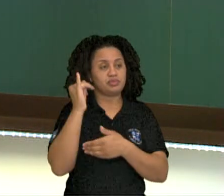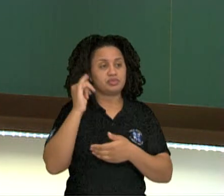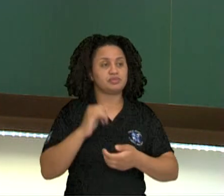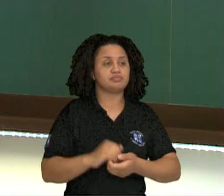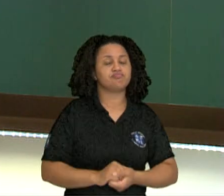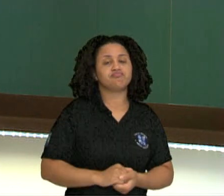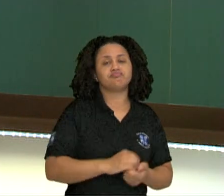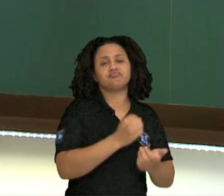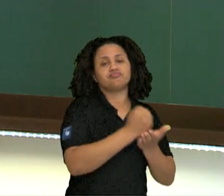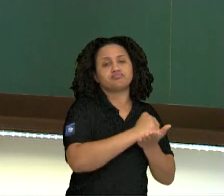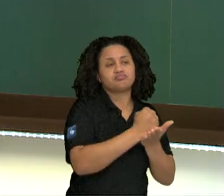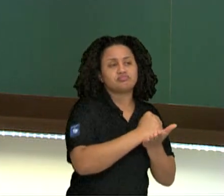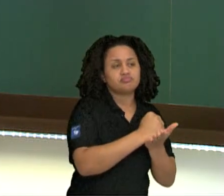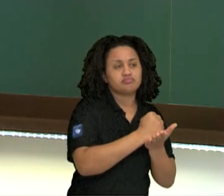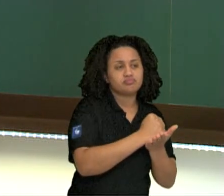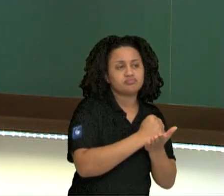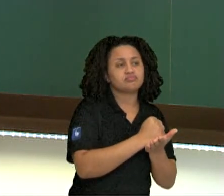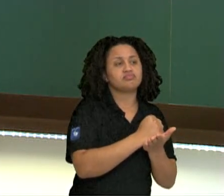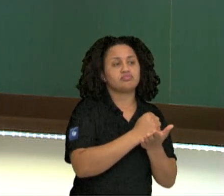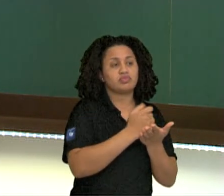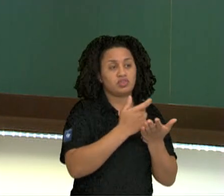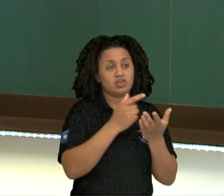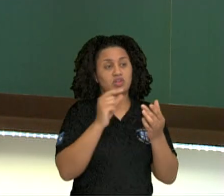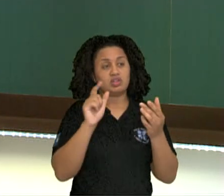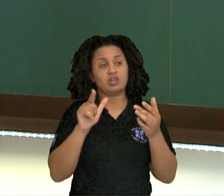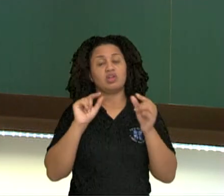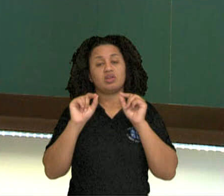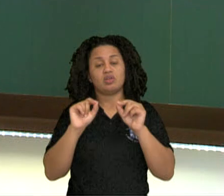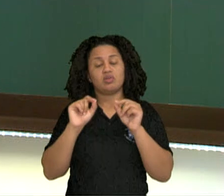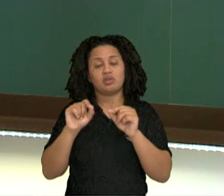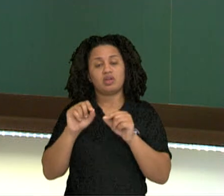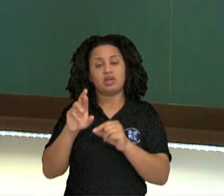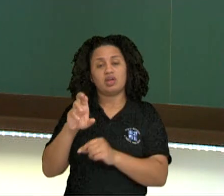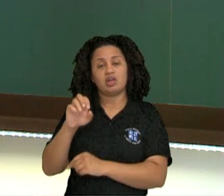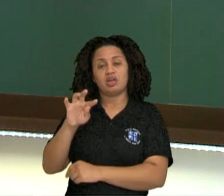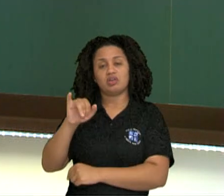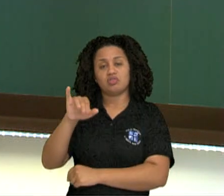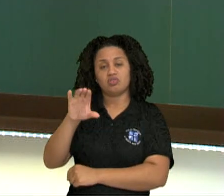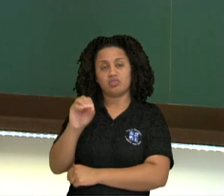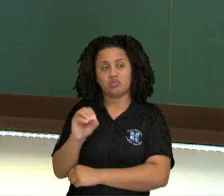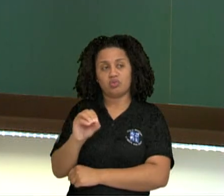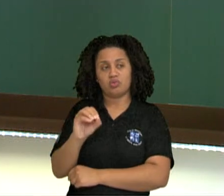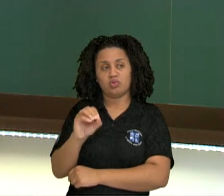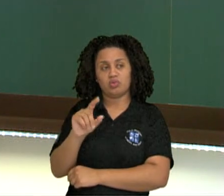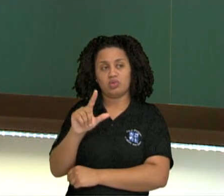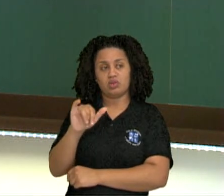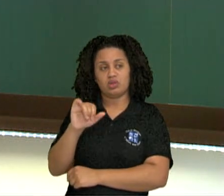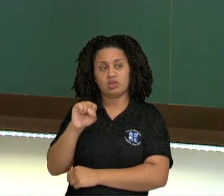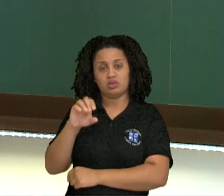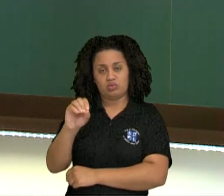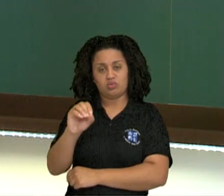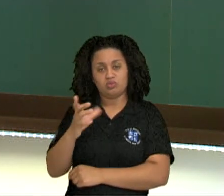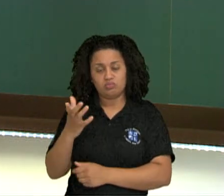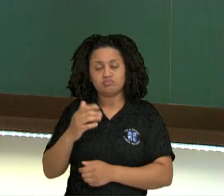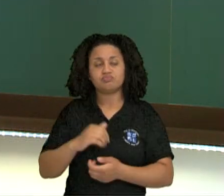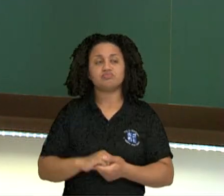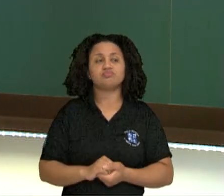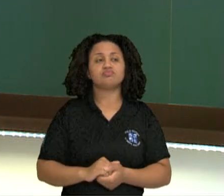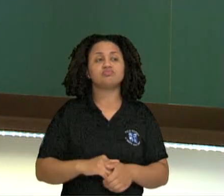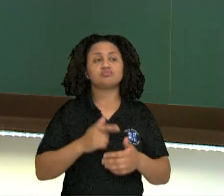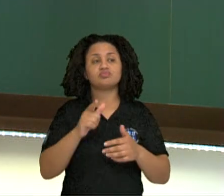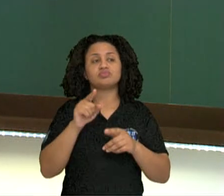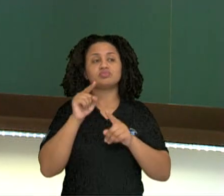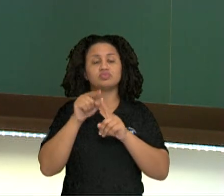farmácia celular corresponderia ao retículo endoplasmático liso o